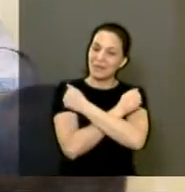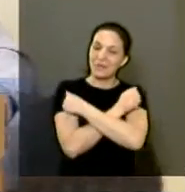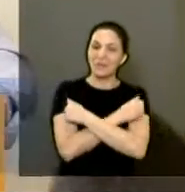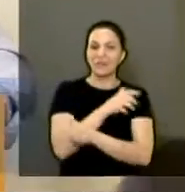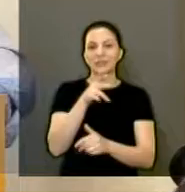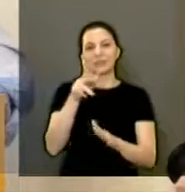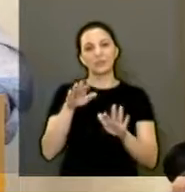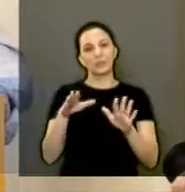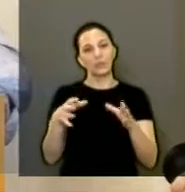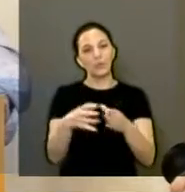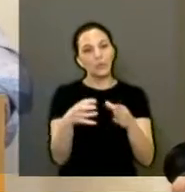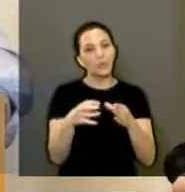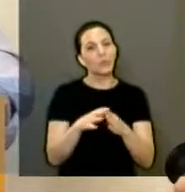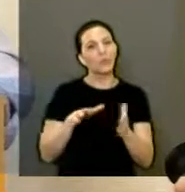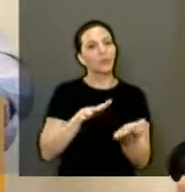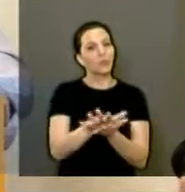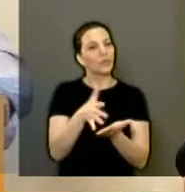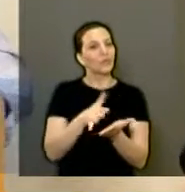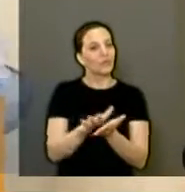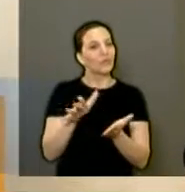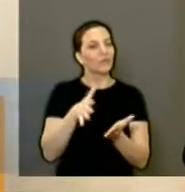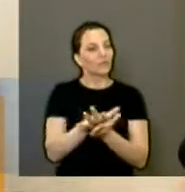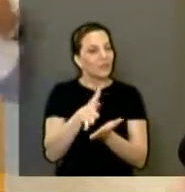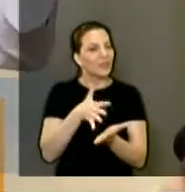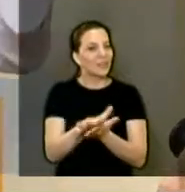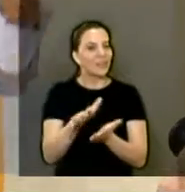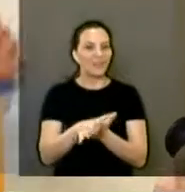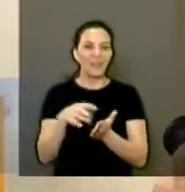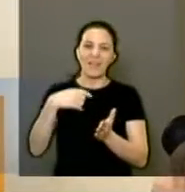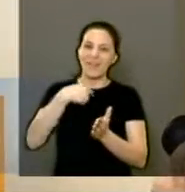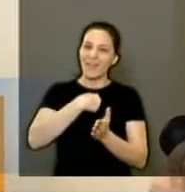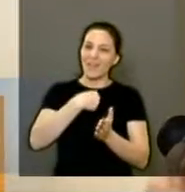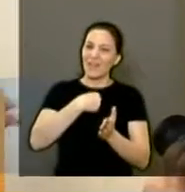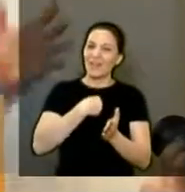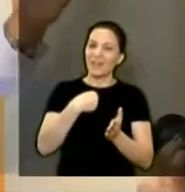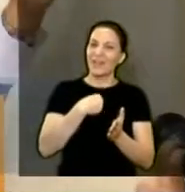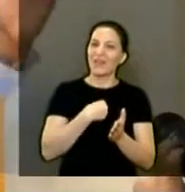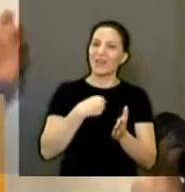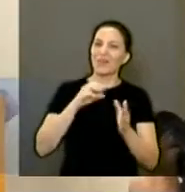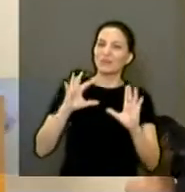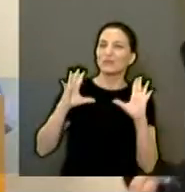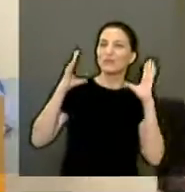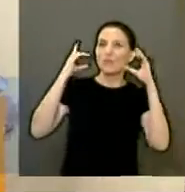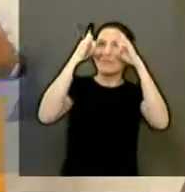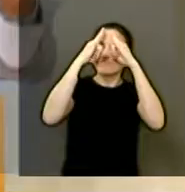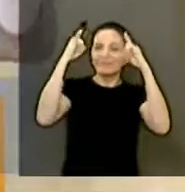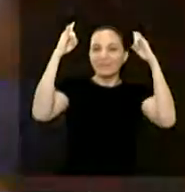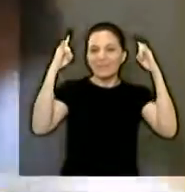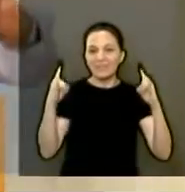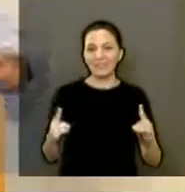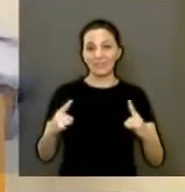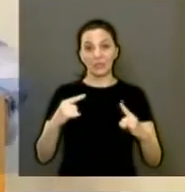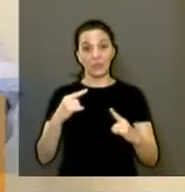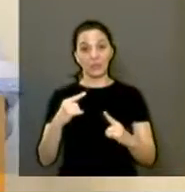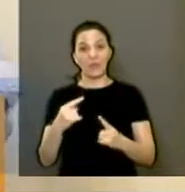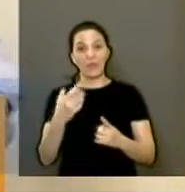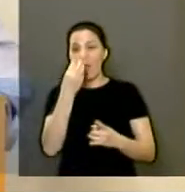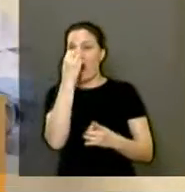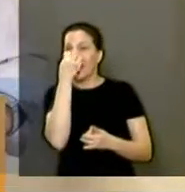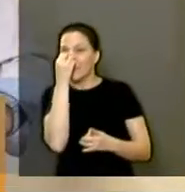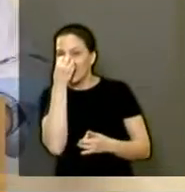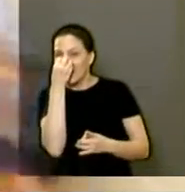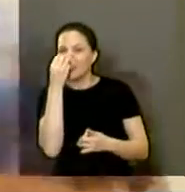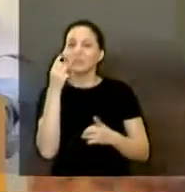foi um grande espetáculo é eu eu agi lá como se fosse um espetáculo de circo bochechinha estava lá como o